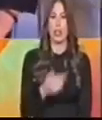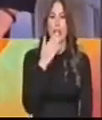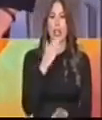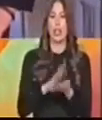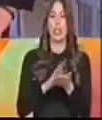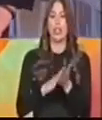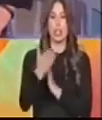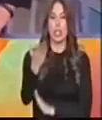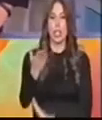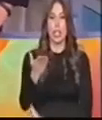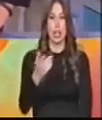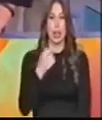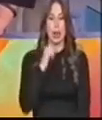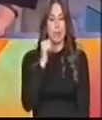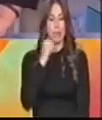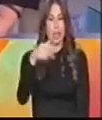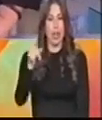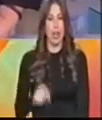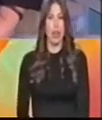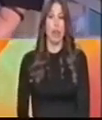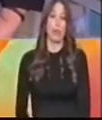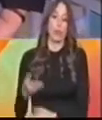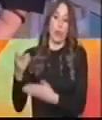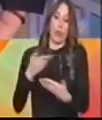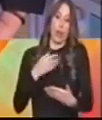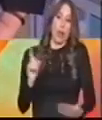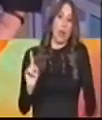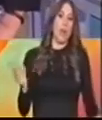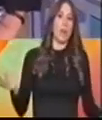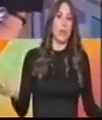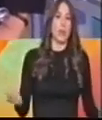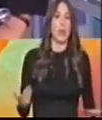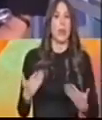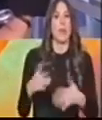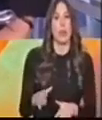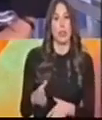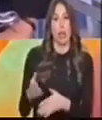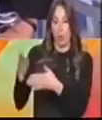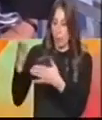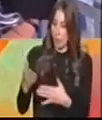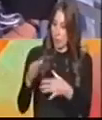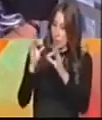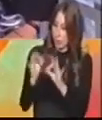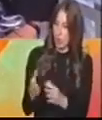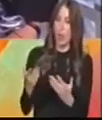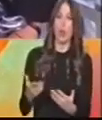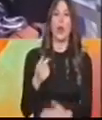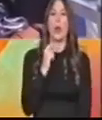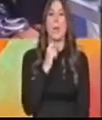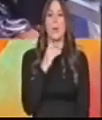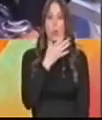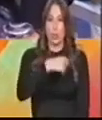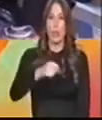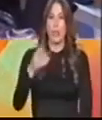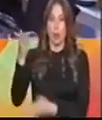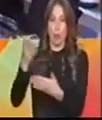Nandinha. Não fui convidado. Ah! Já está o convite feito. Diga. Já está o convite feito. Pronto. Posso levar convidados?